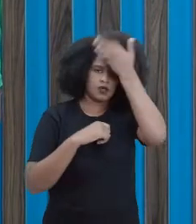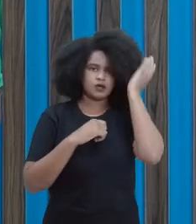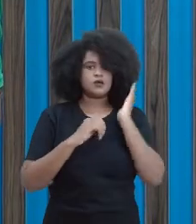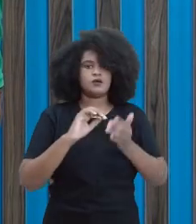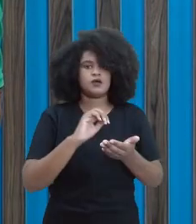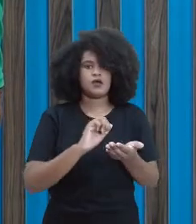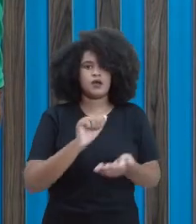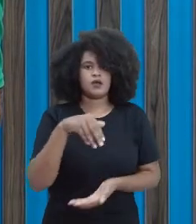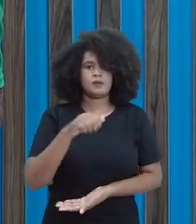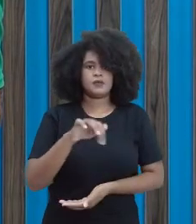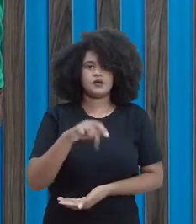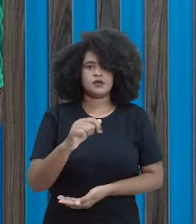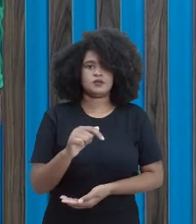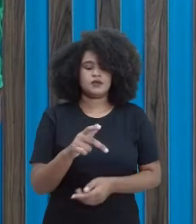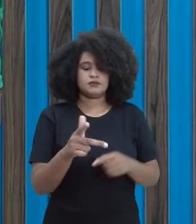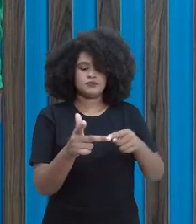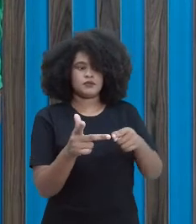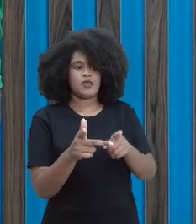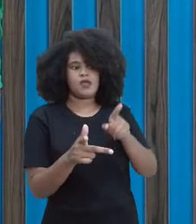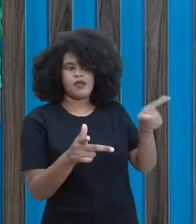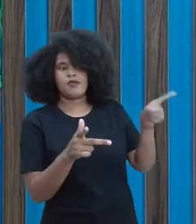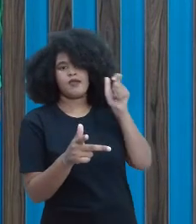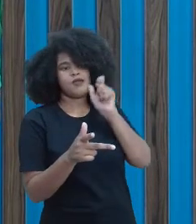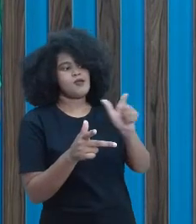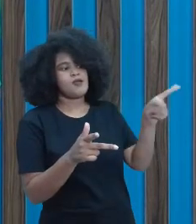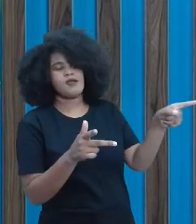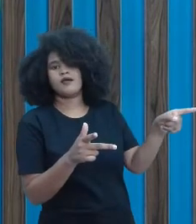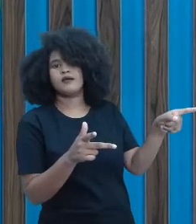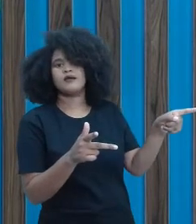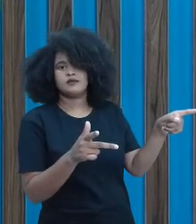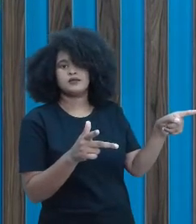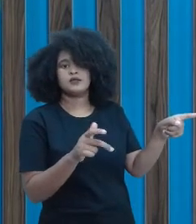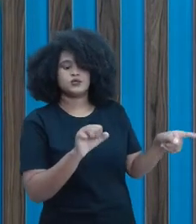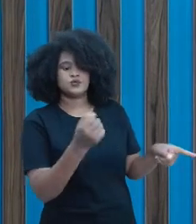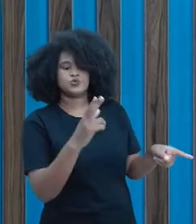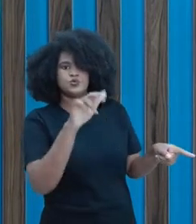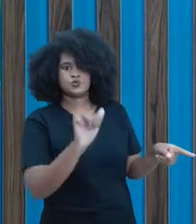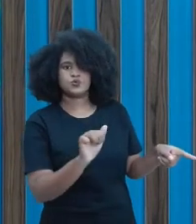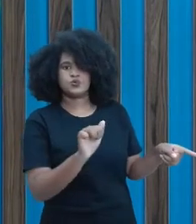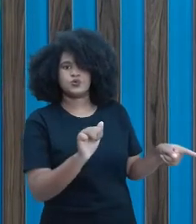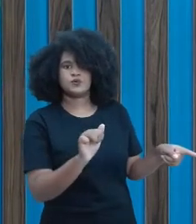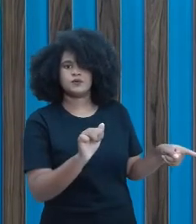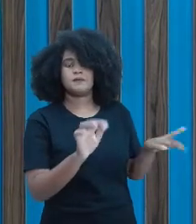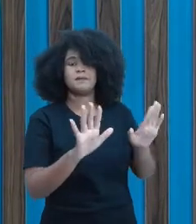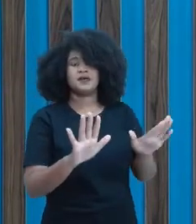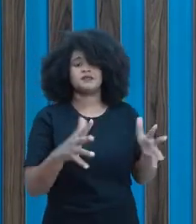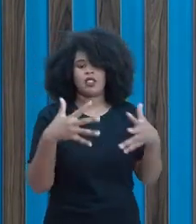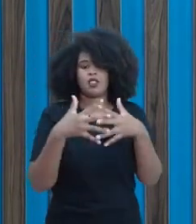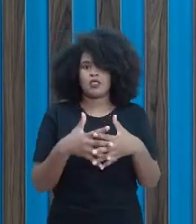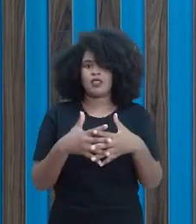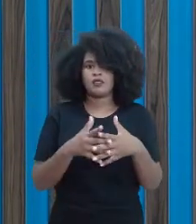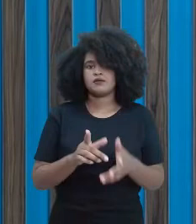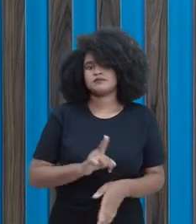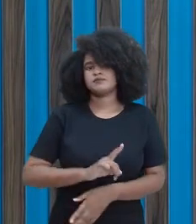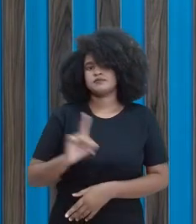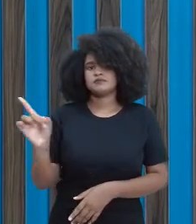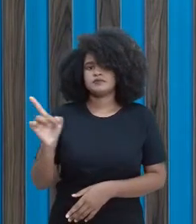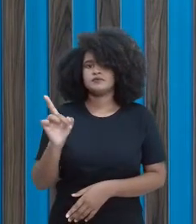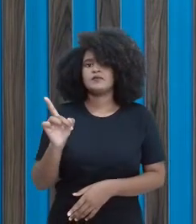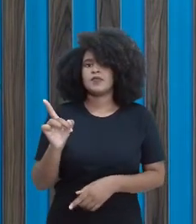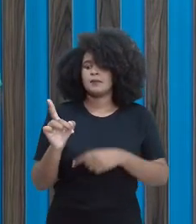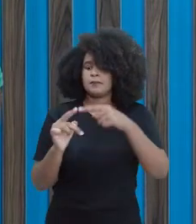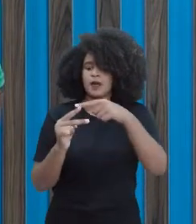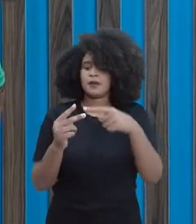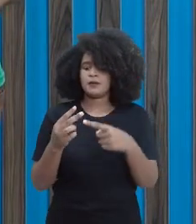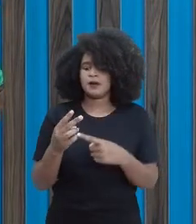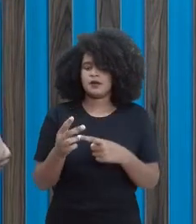Então, existe o seu ou sua em português que se confunde com seu ou sua de segunda pessoa e terceira